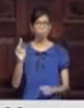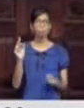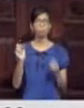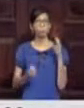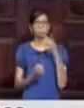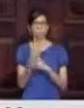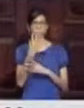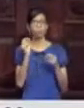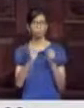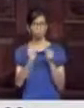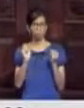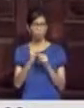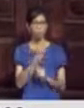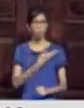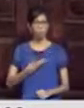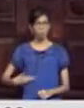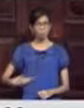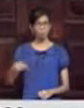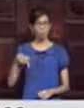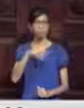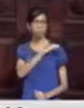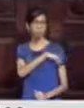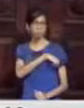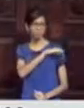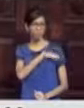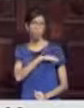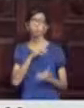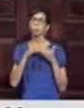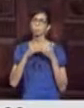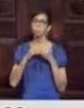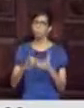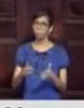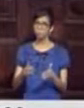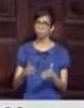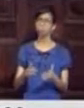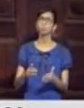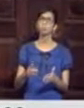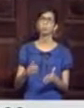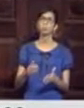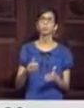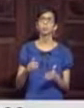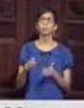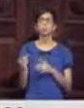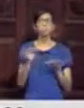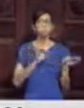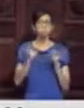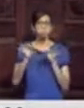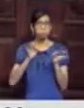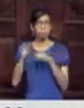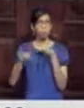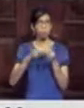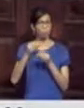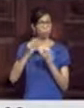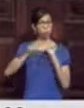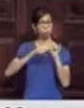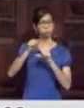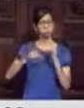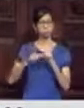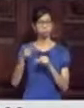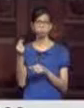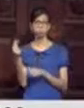instaurado, o governo do estado do Rio de Janeiro iniciou um grande processo de reestruturação